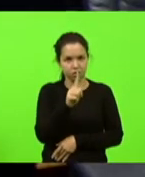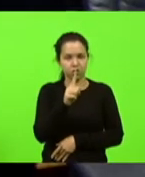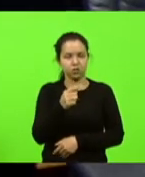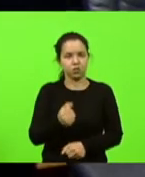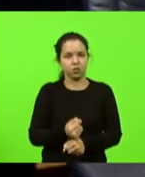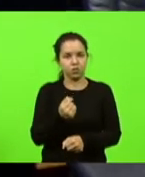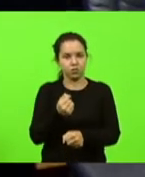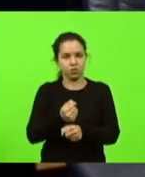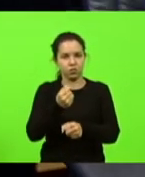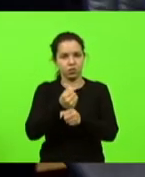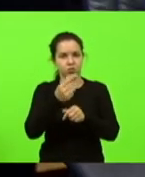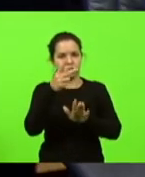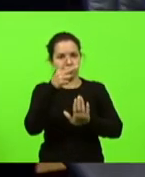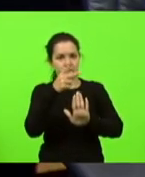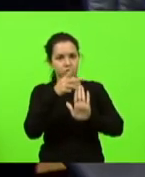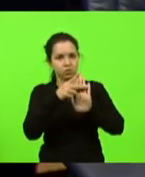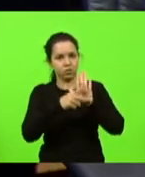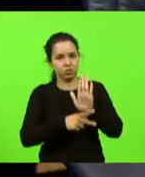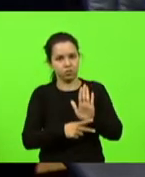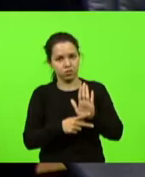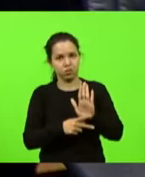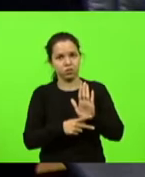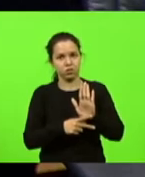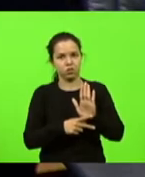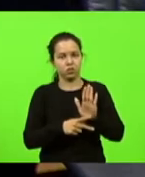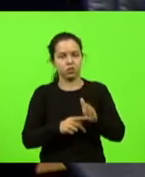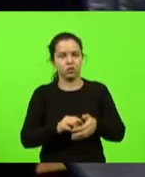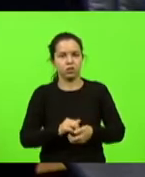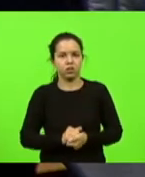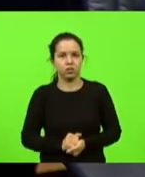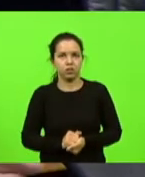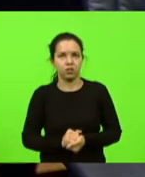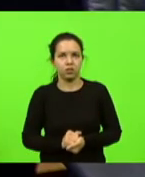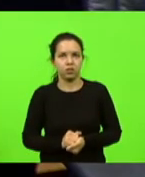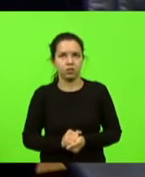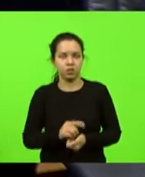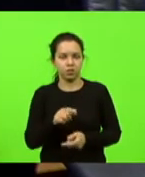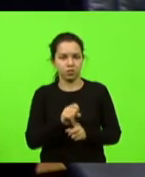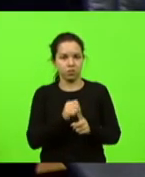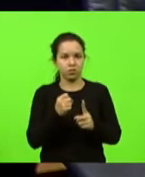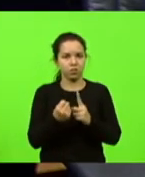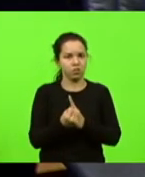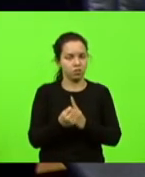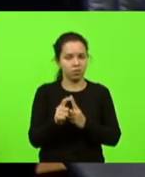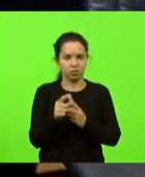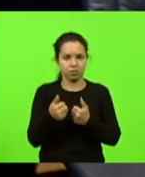Calma, senhor. Projeto esse não é o mais especial, mas é muito próximo disso.